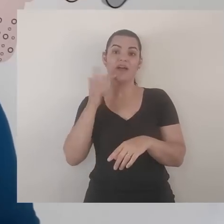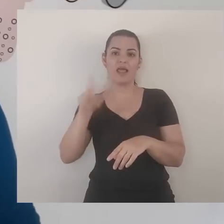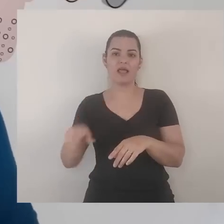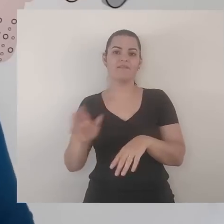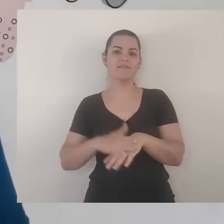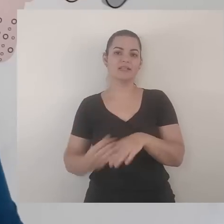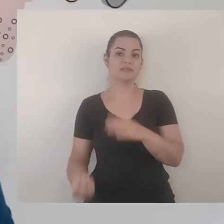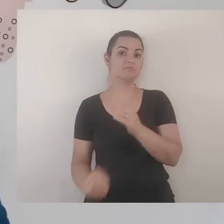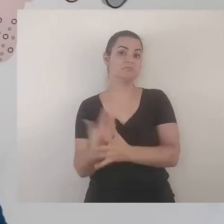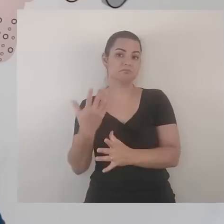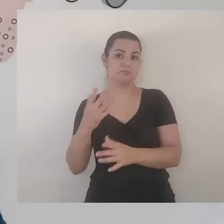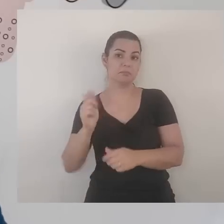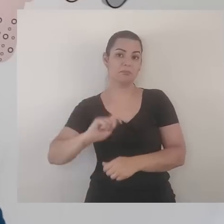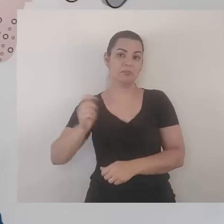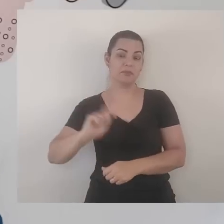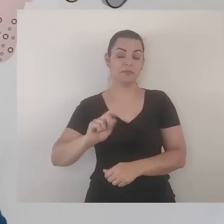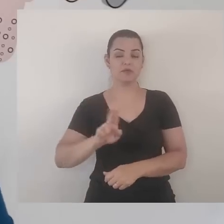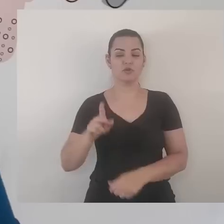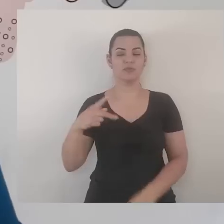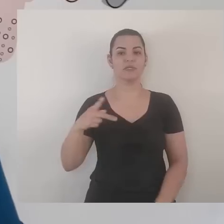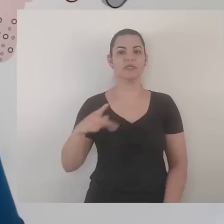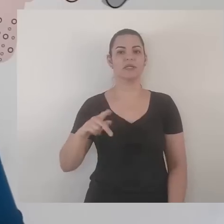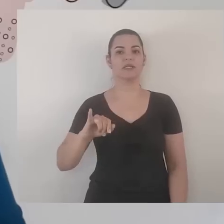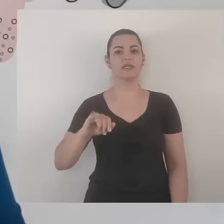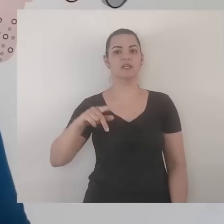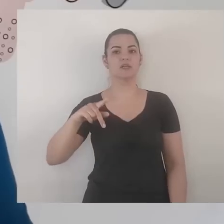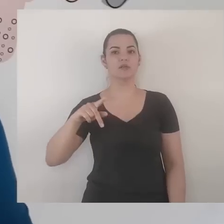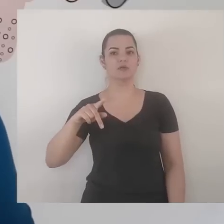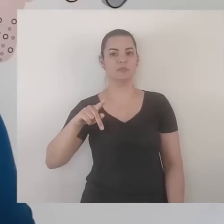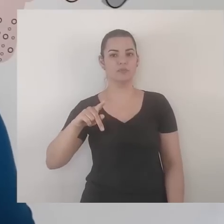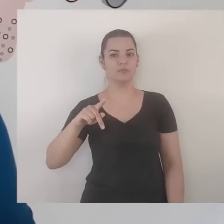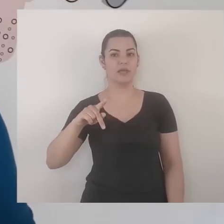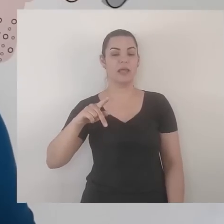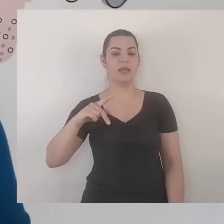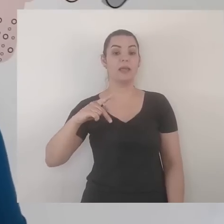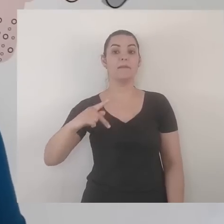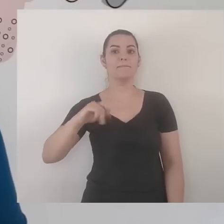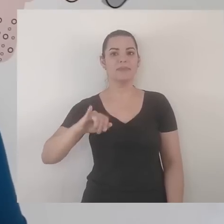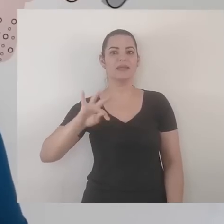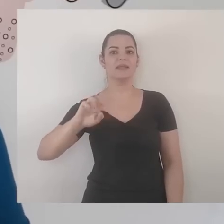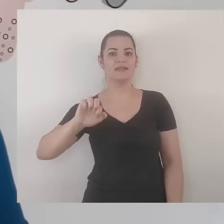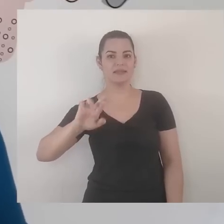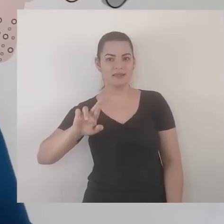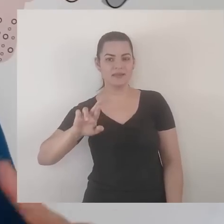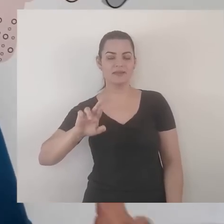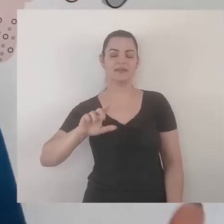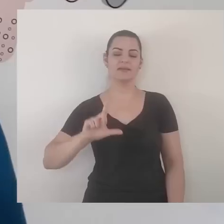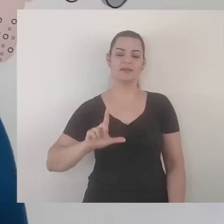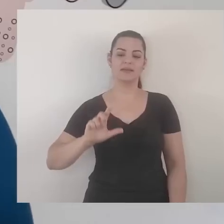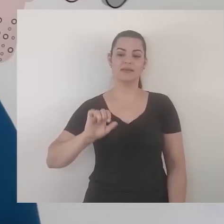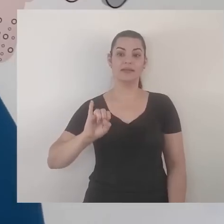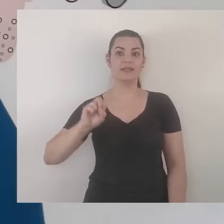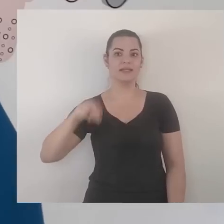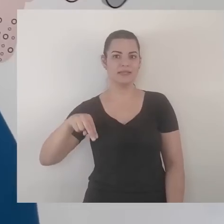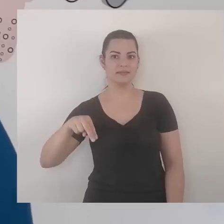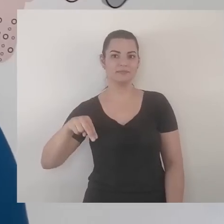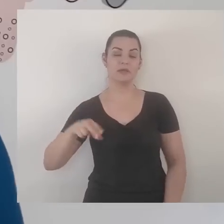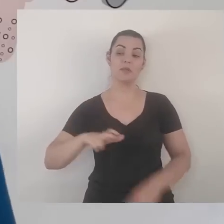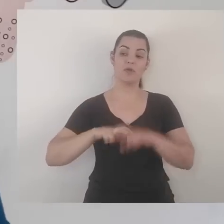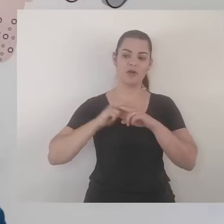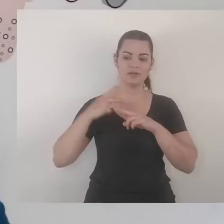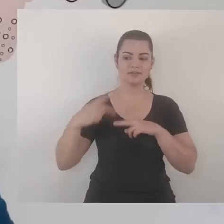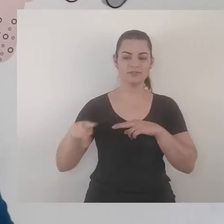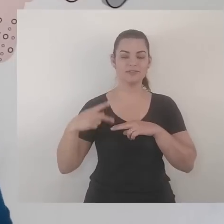invenção. Ele se chama Peter Lin. E é a ele que nós temos aí